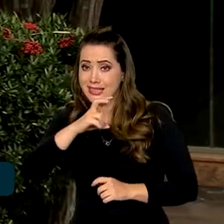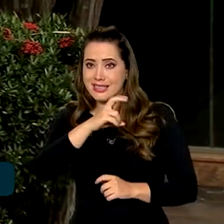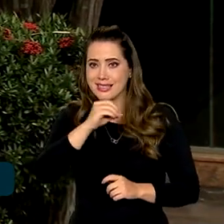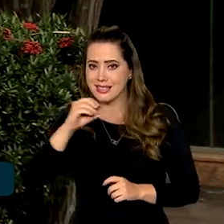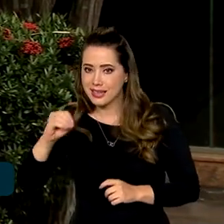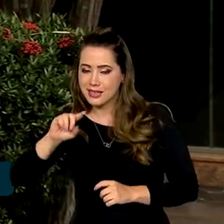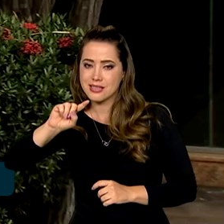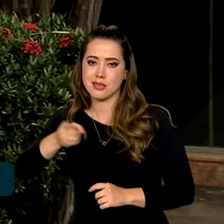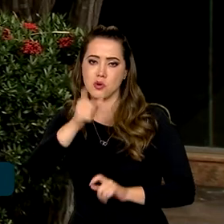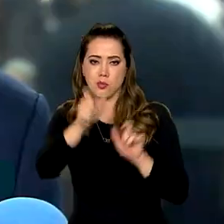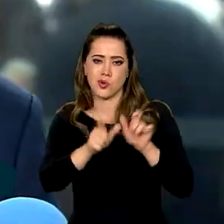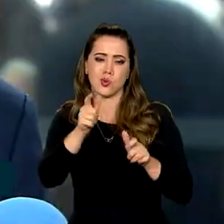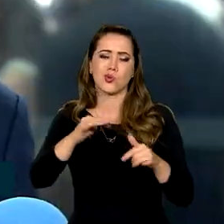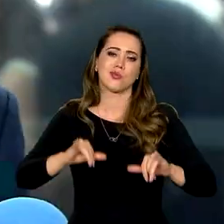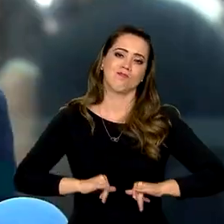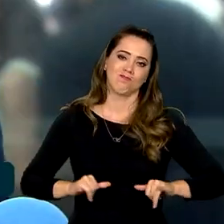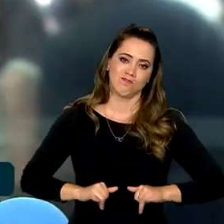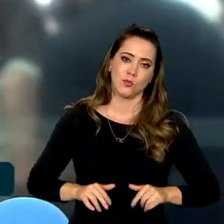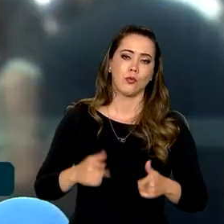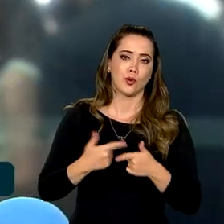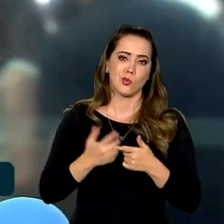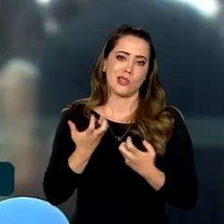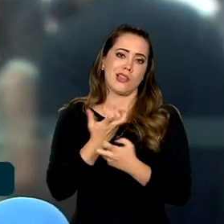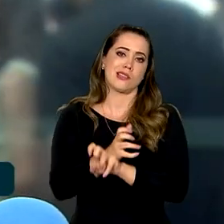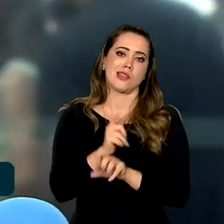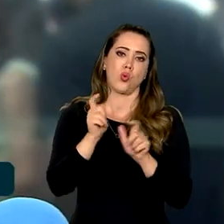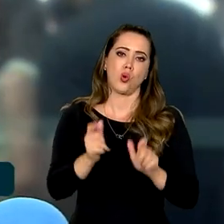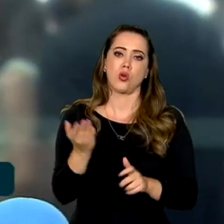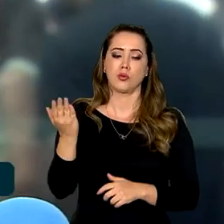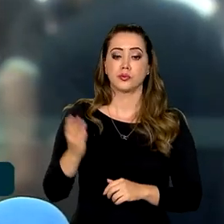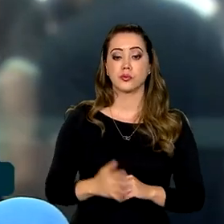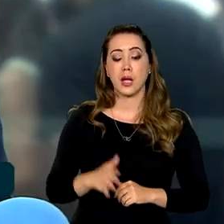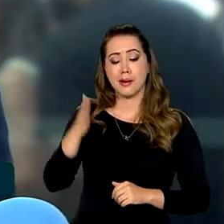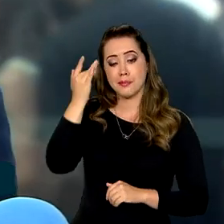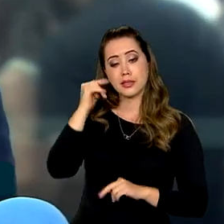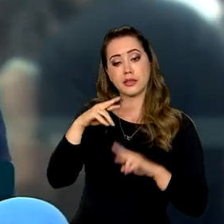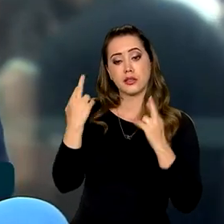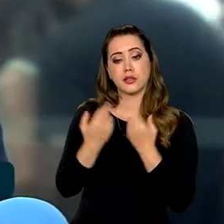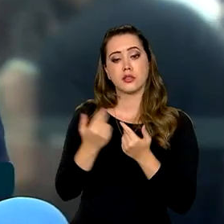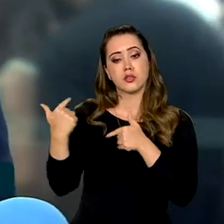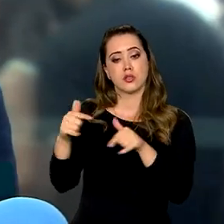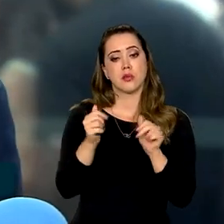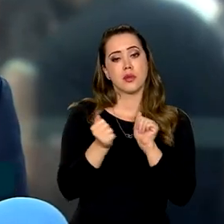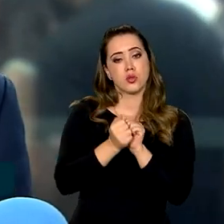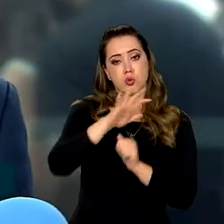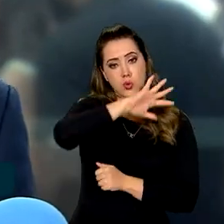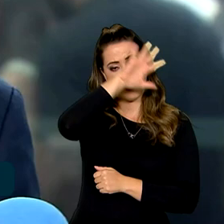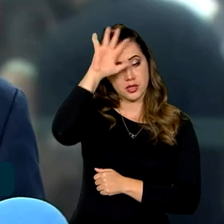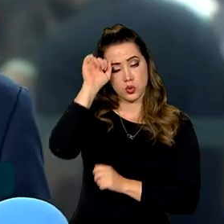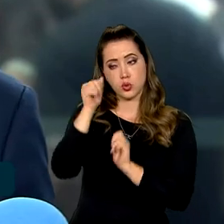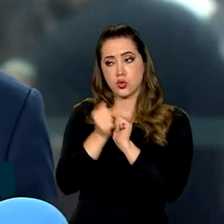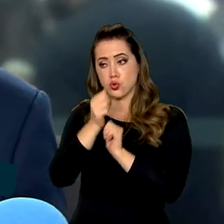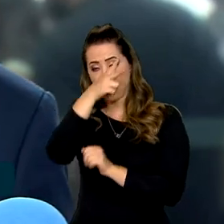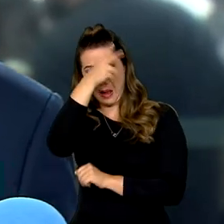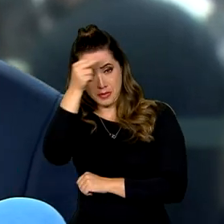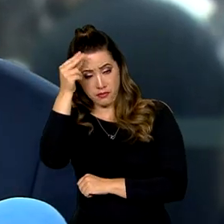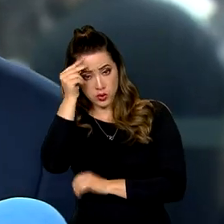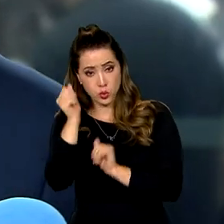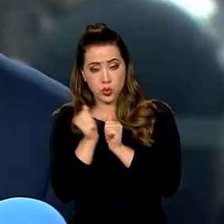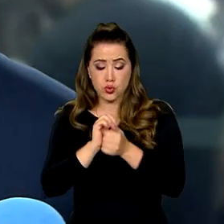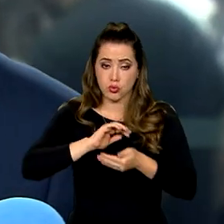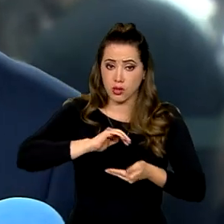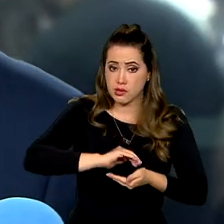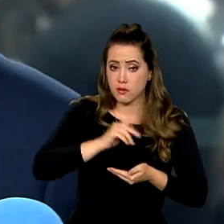pela estiagem na região. Amanhã, na reunião de trabalho com o governo do estado do Amazonas, com as prefeituras, com Defesa